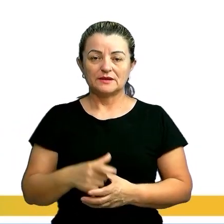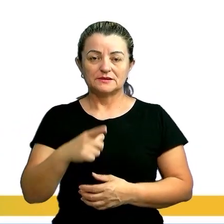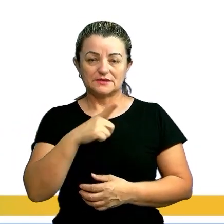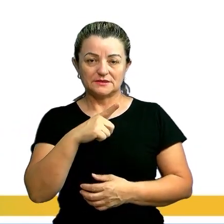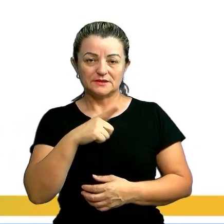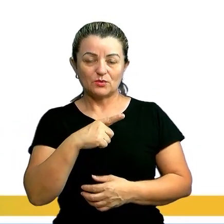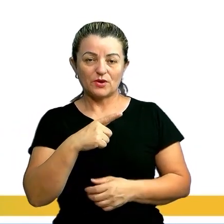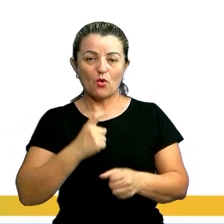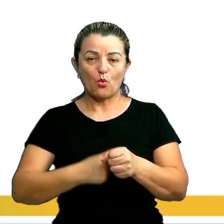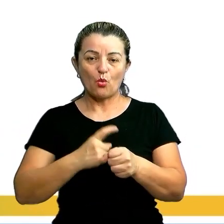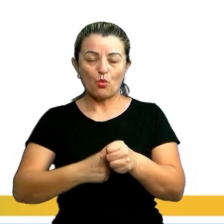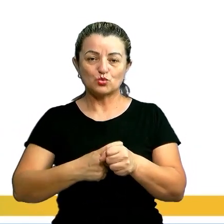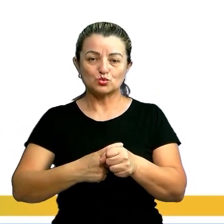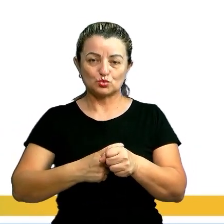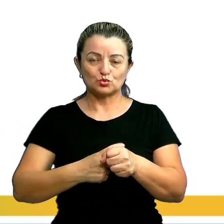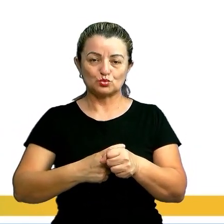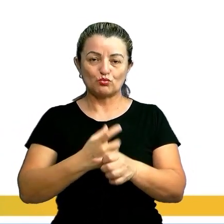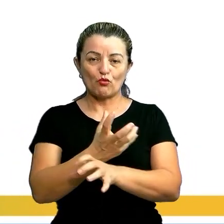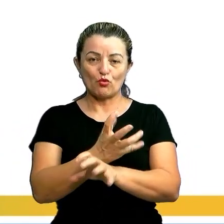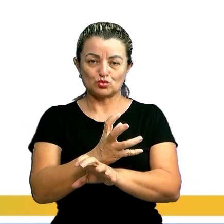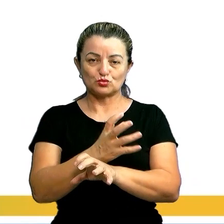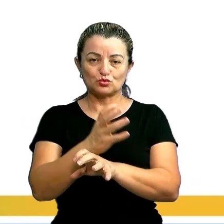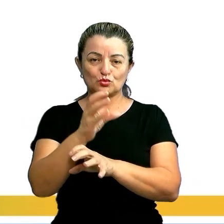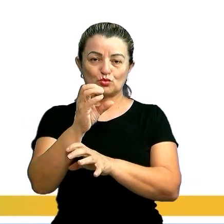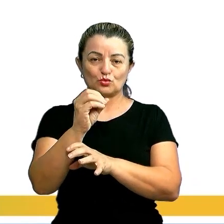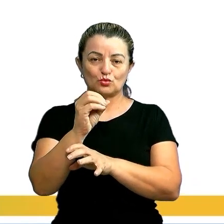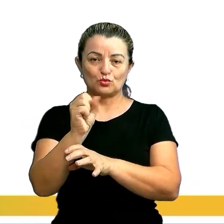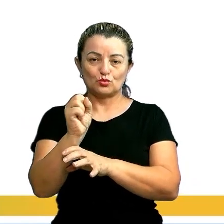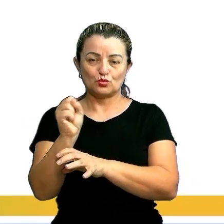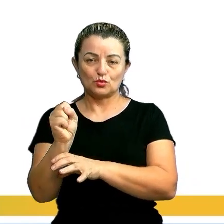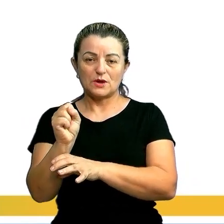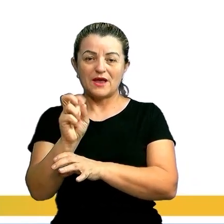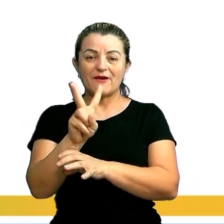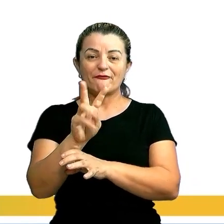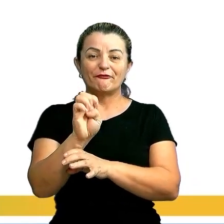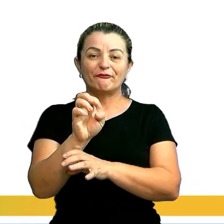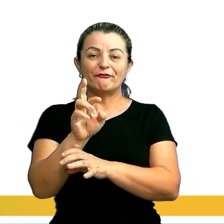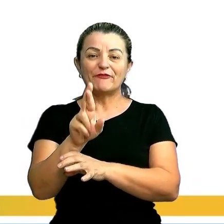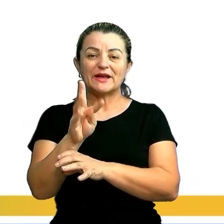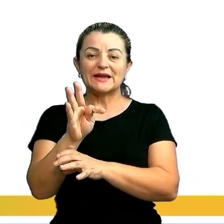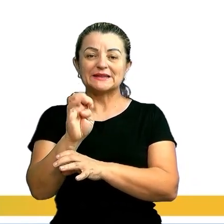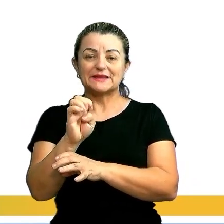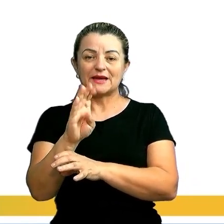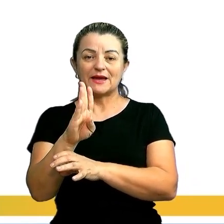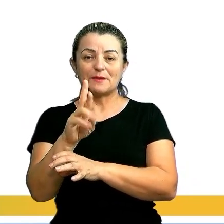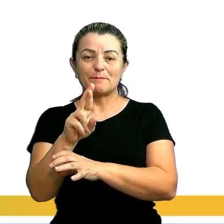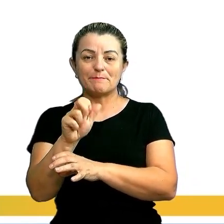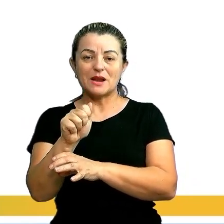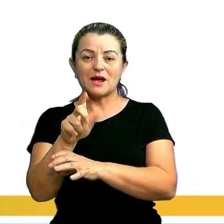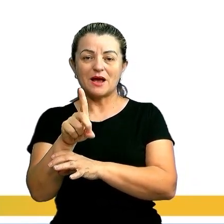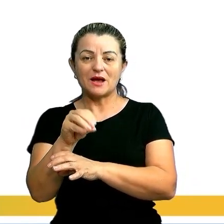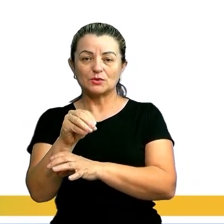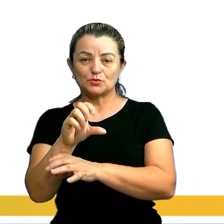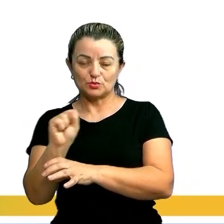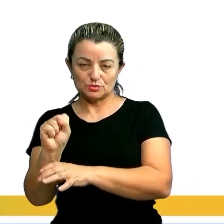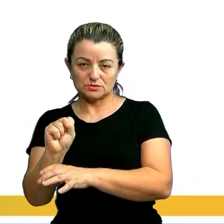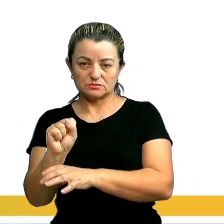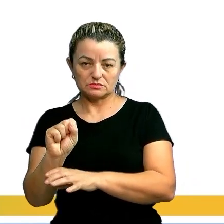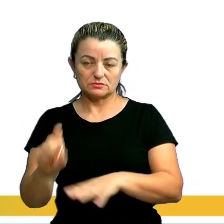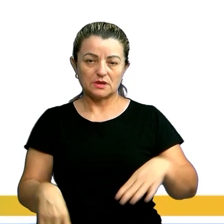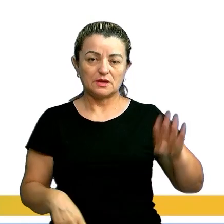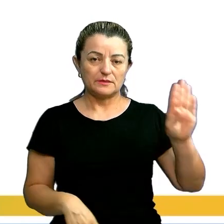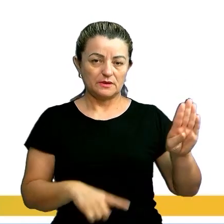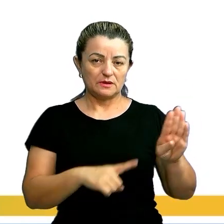então isso aí já é característica em comum, hein? Letra B. É correto classificar esses